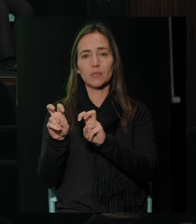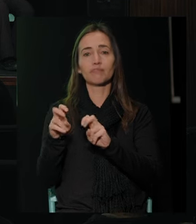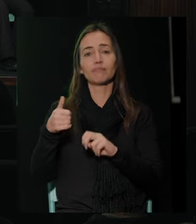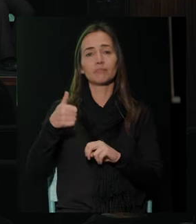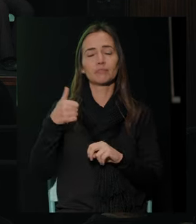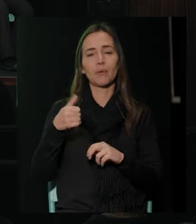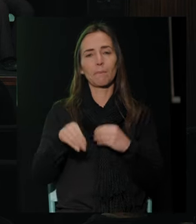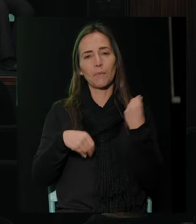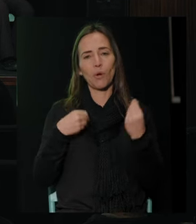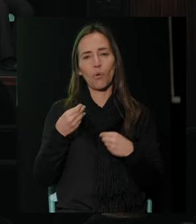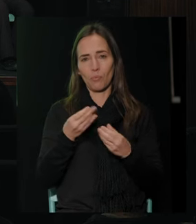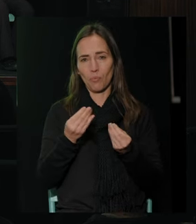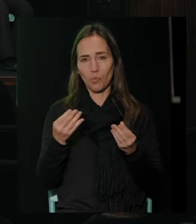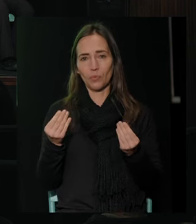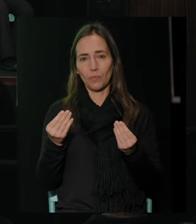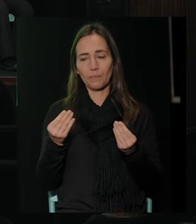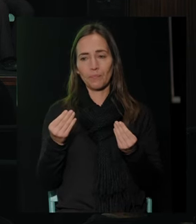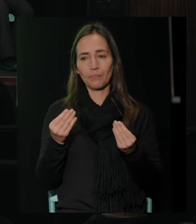de tudo, tenho-me preocupado em